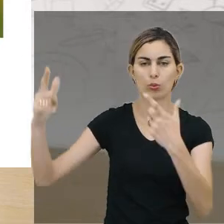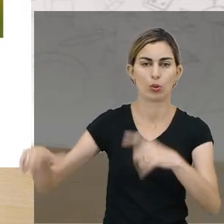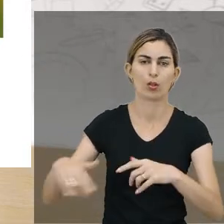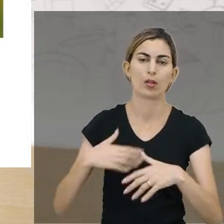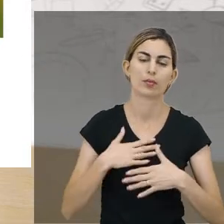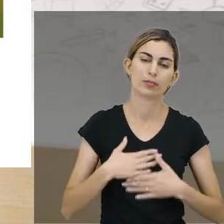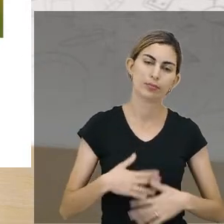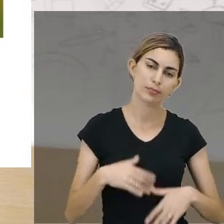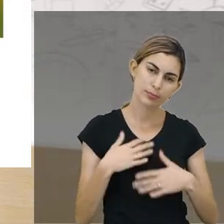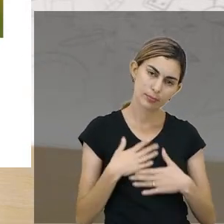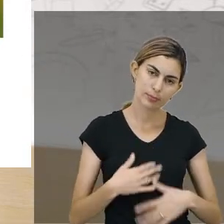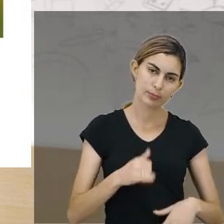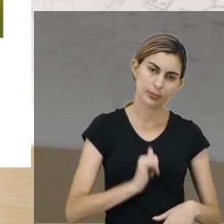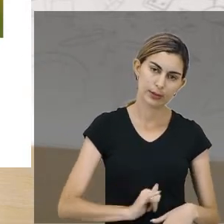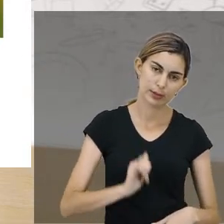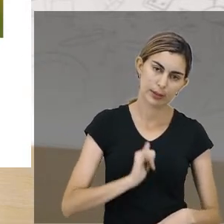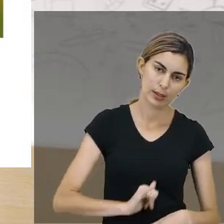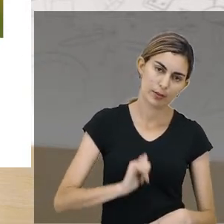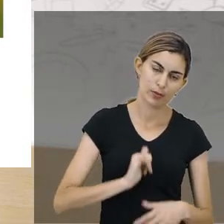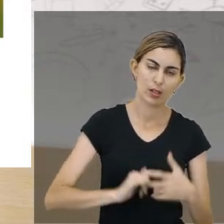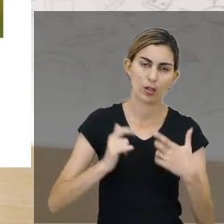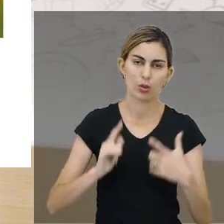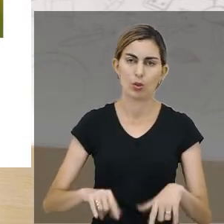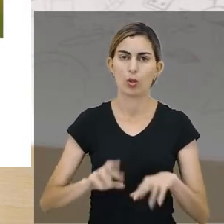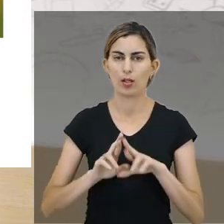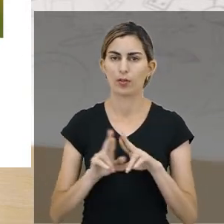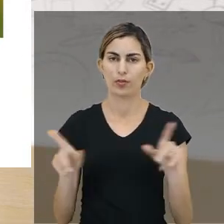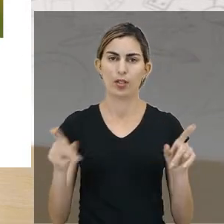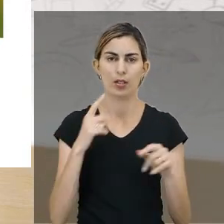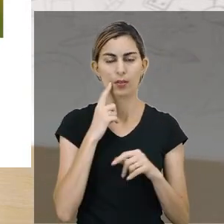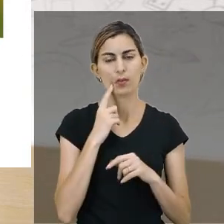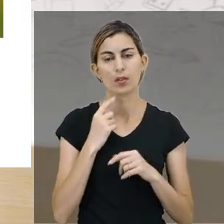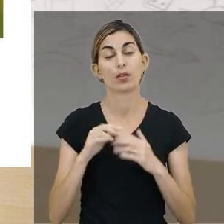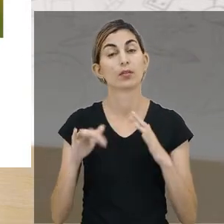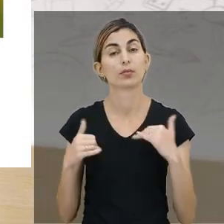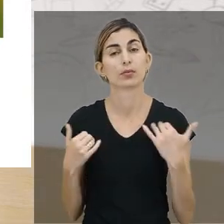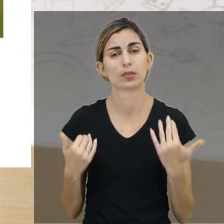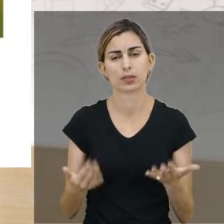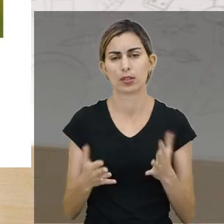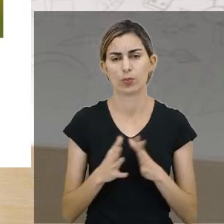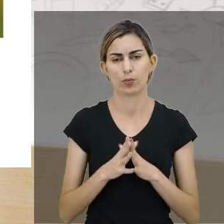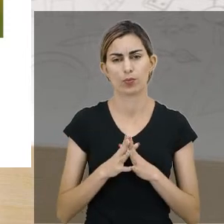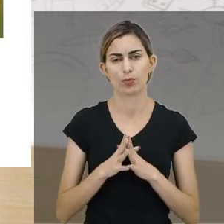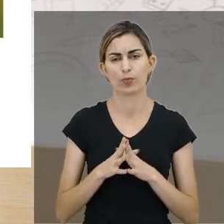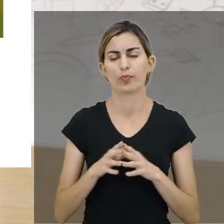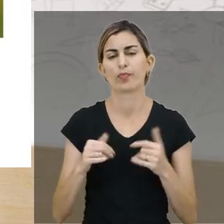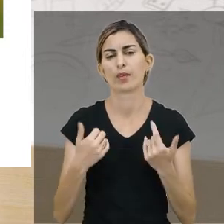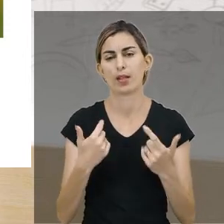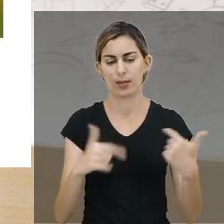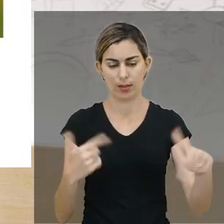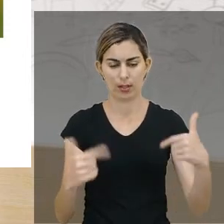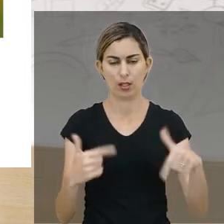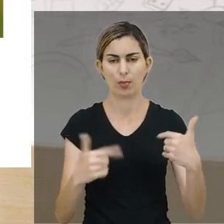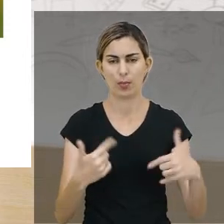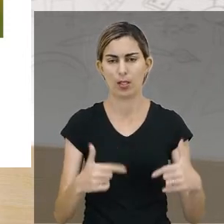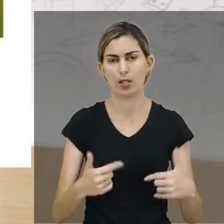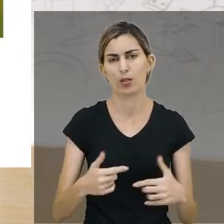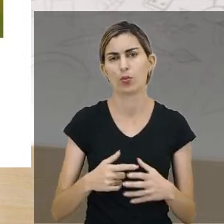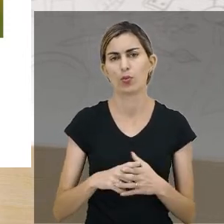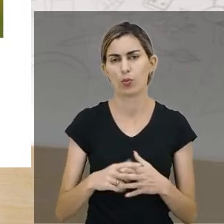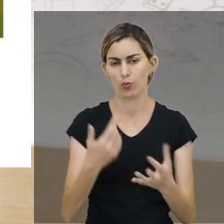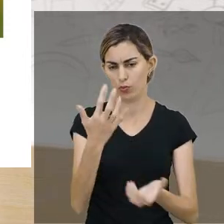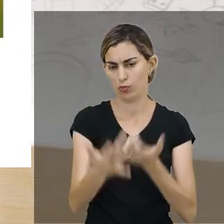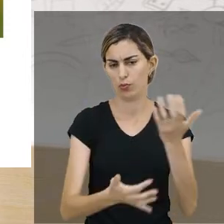sua atividade nesse intervalo em um ambiente diferente. Então, digamos que o trabalhador opera